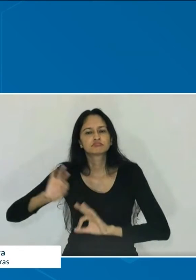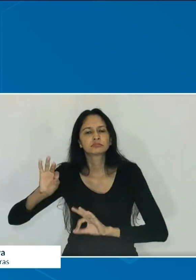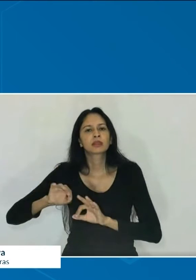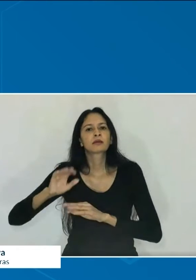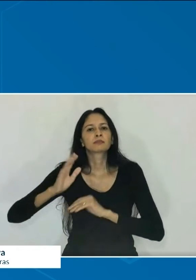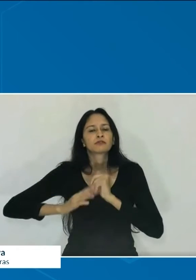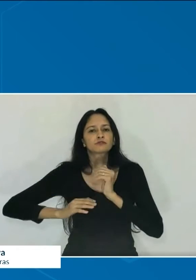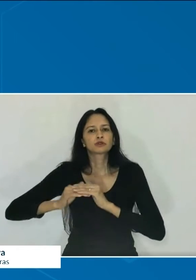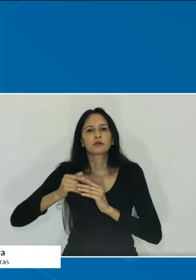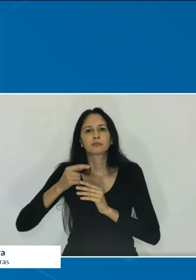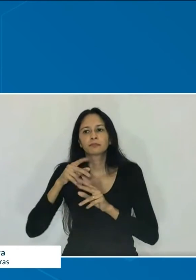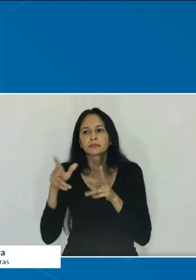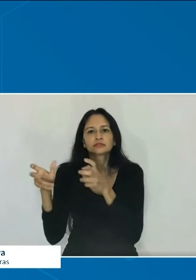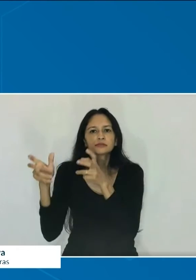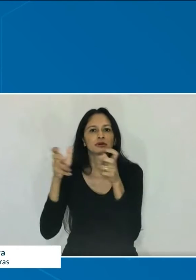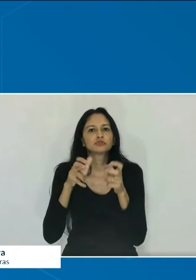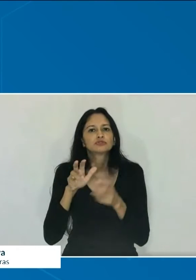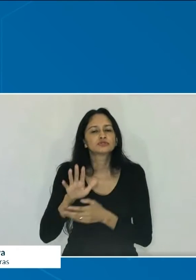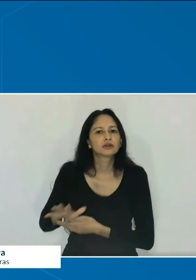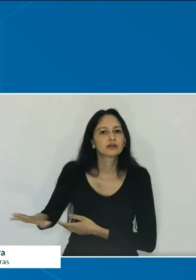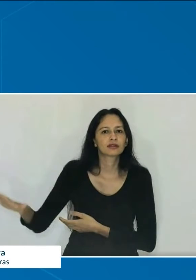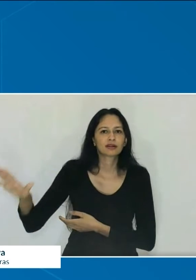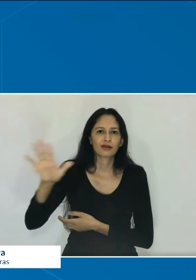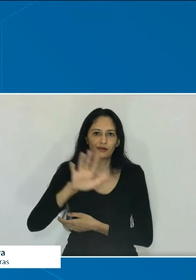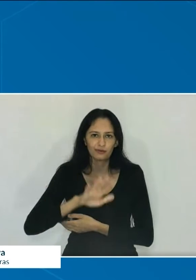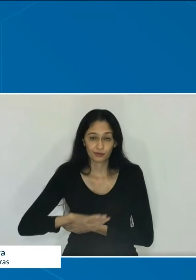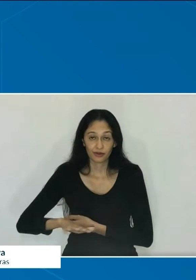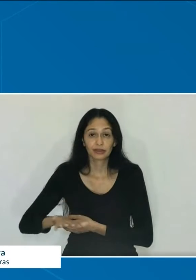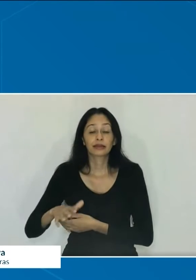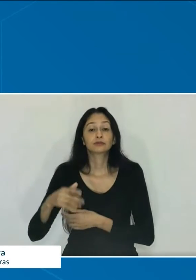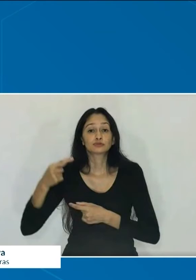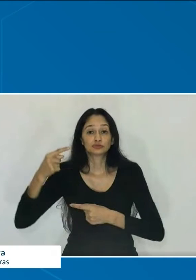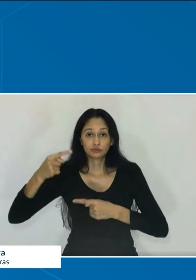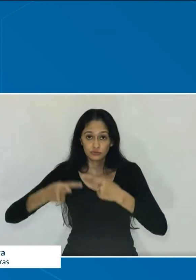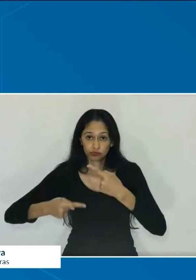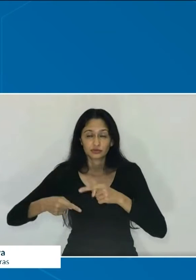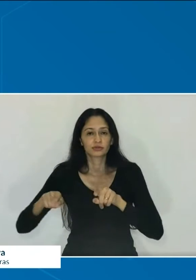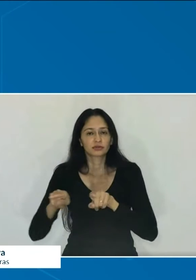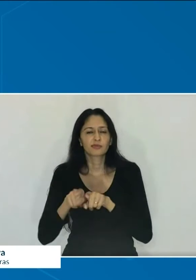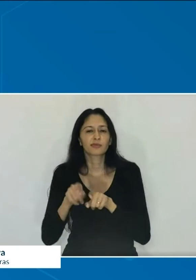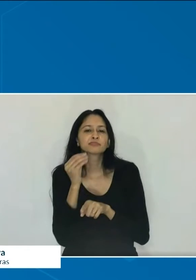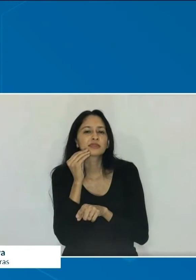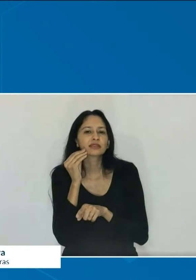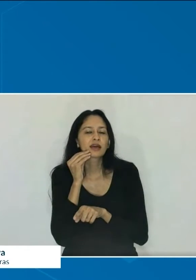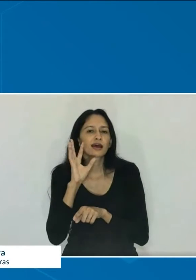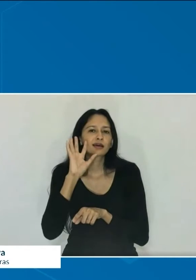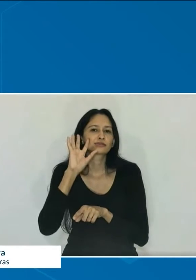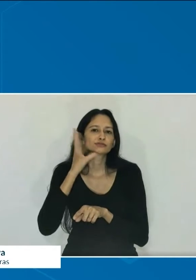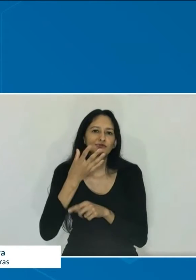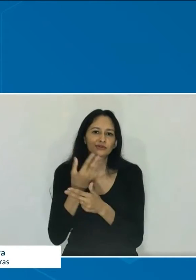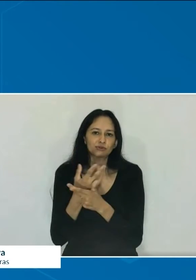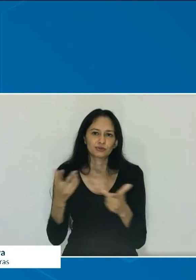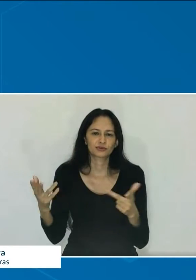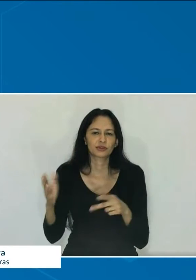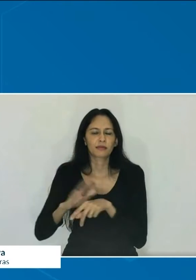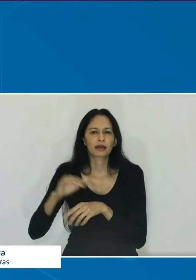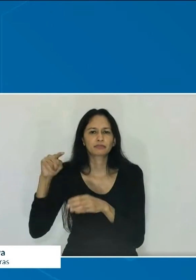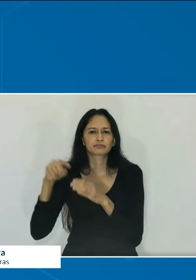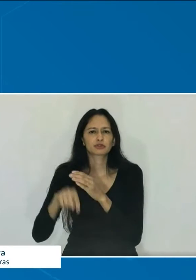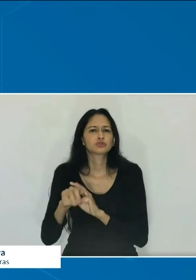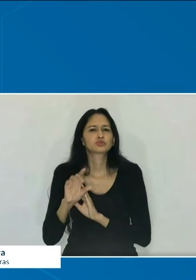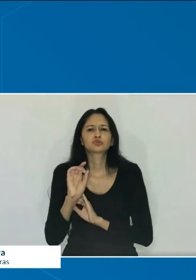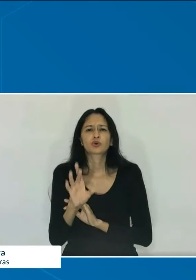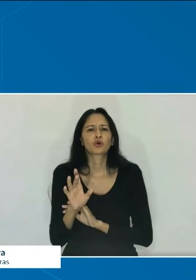profissional que possa, né, então, discutir e trazer soluções com profundidade, que não ficam